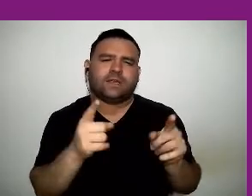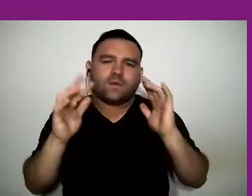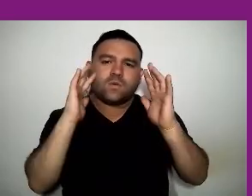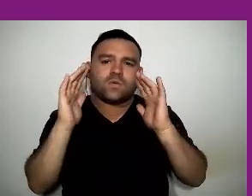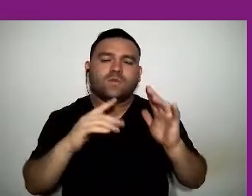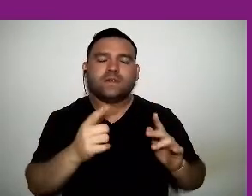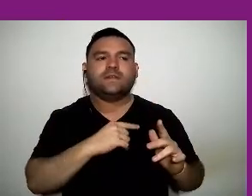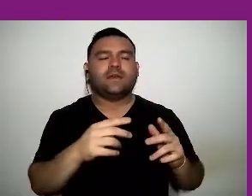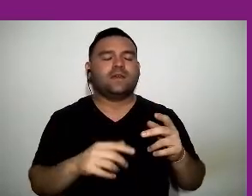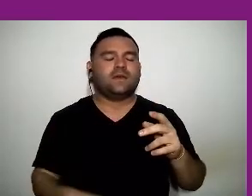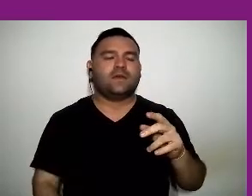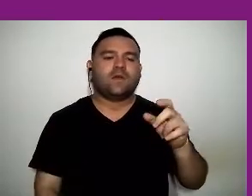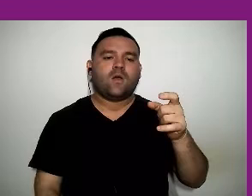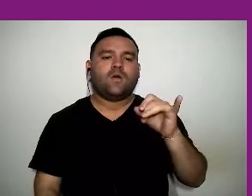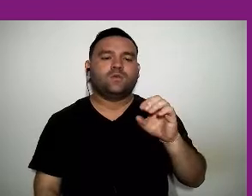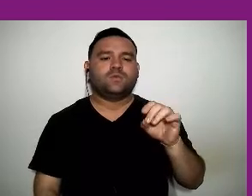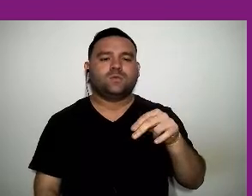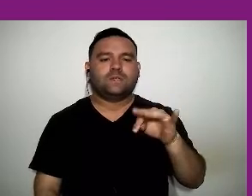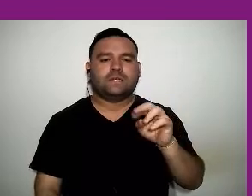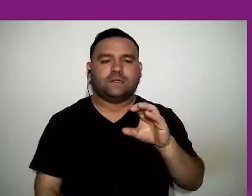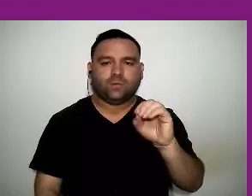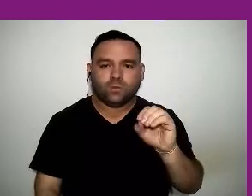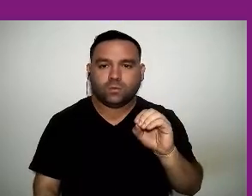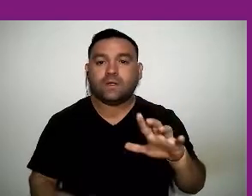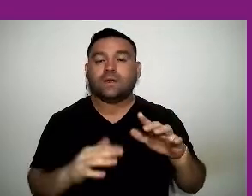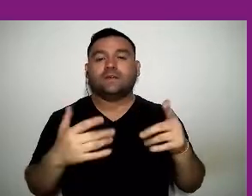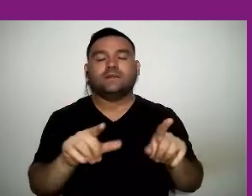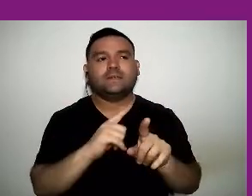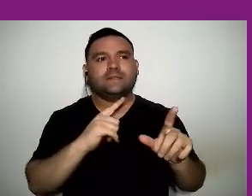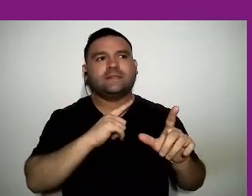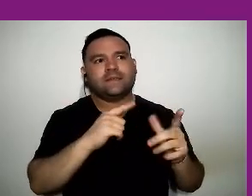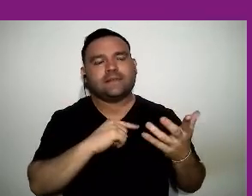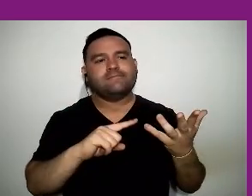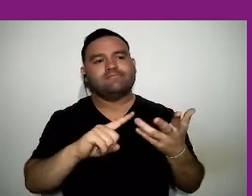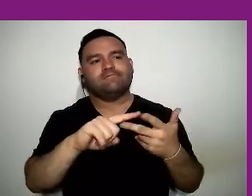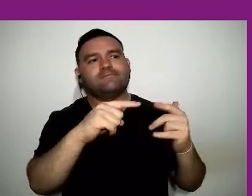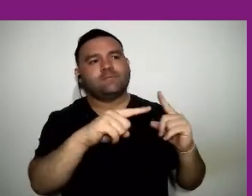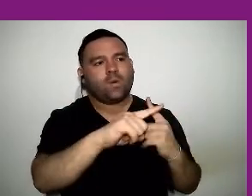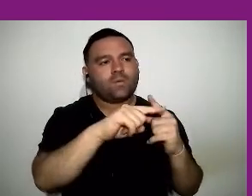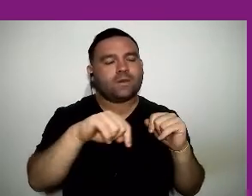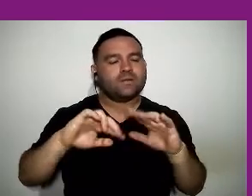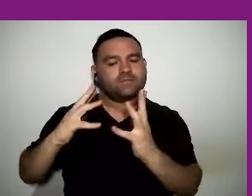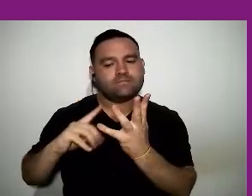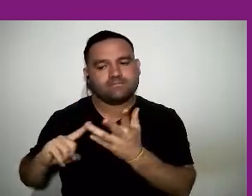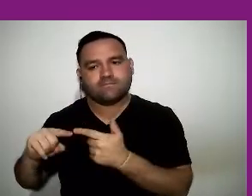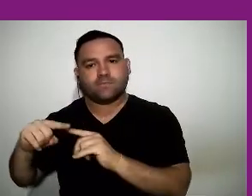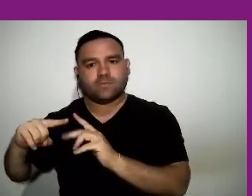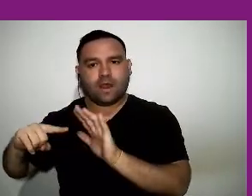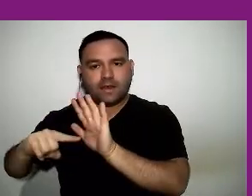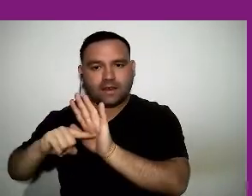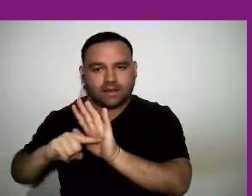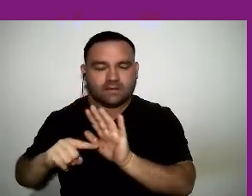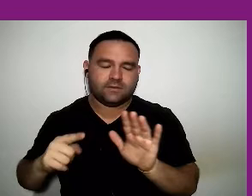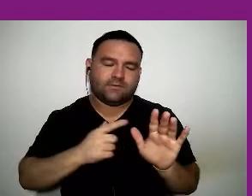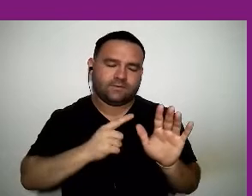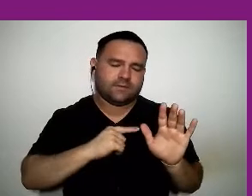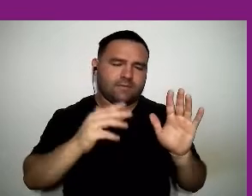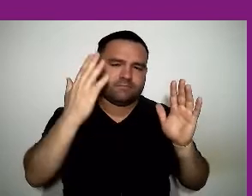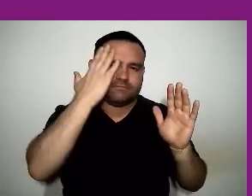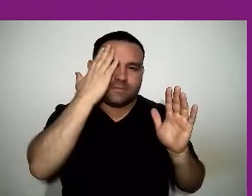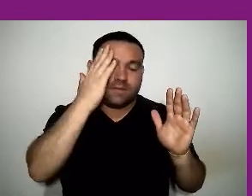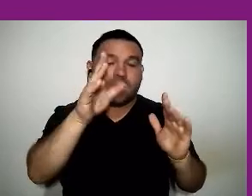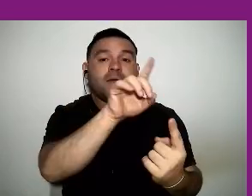uso de óxido nítrico, com todos os prós e contras que é importante a gente saber do óxido nítrico. Mas como